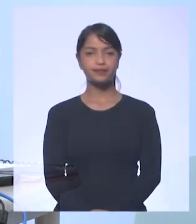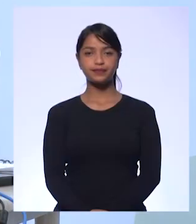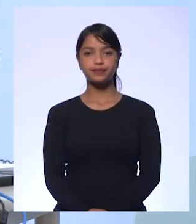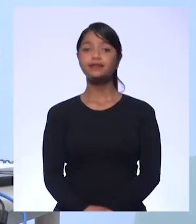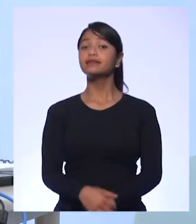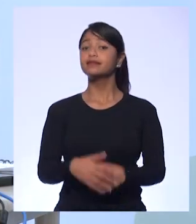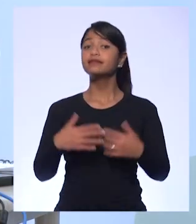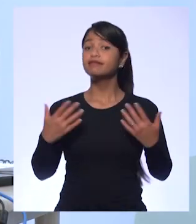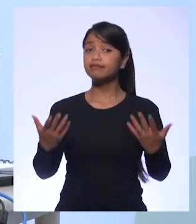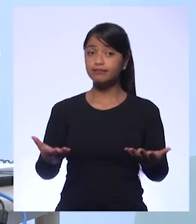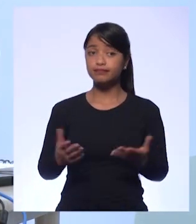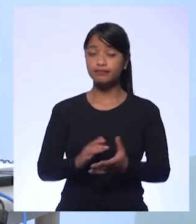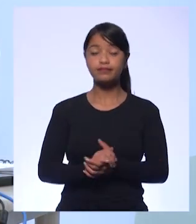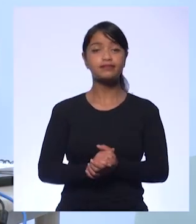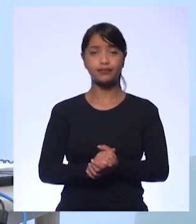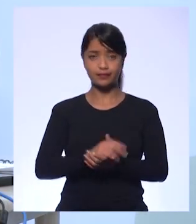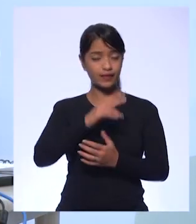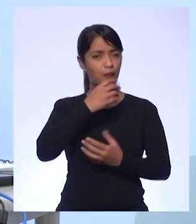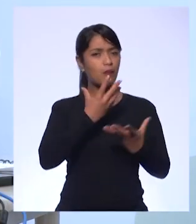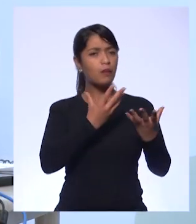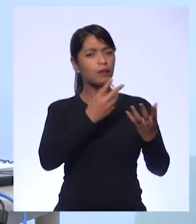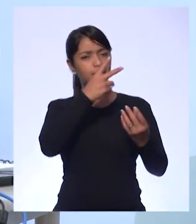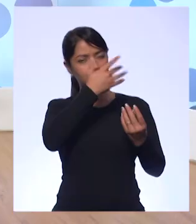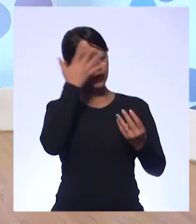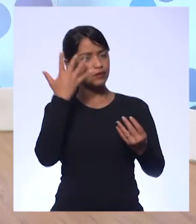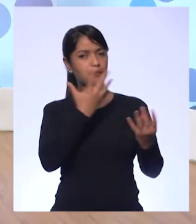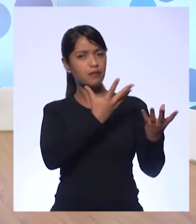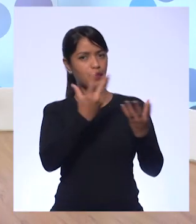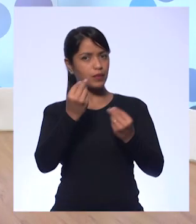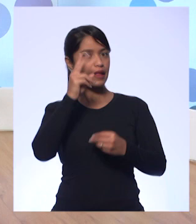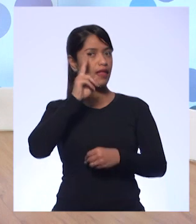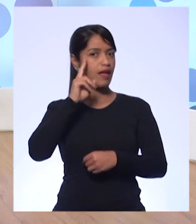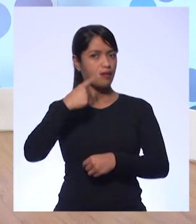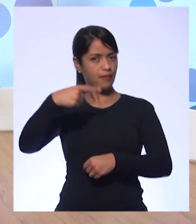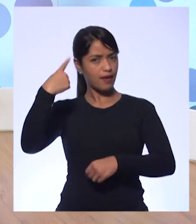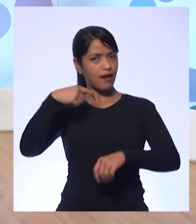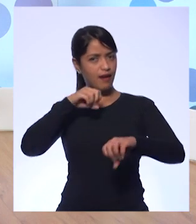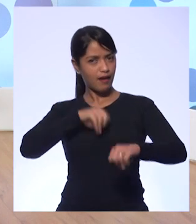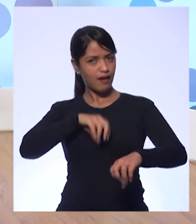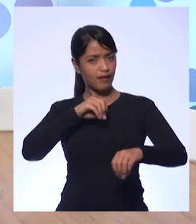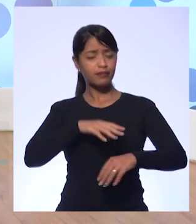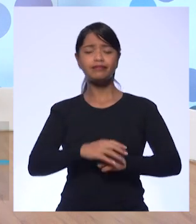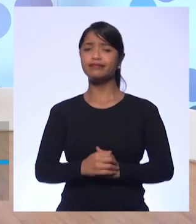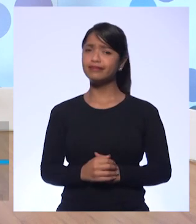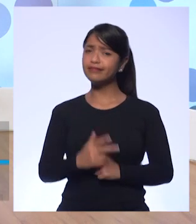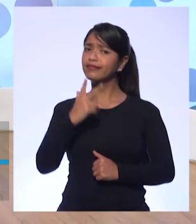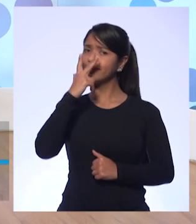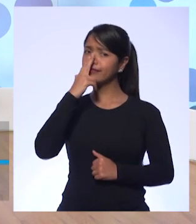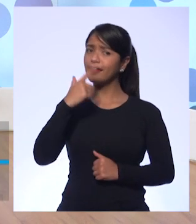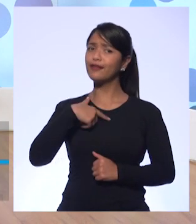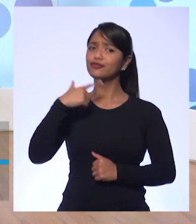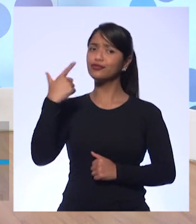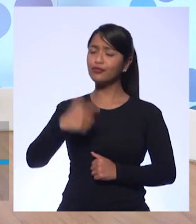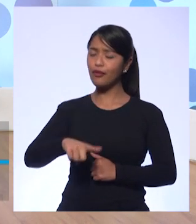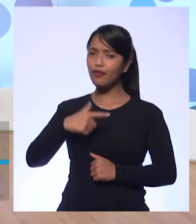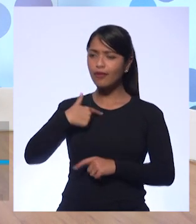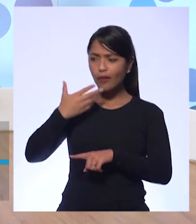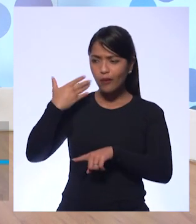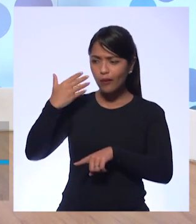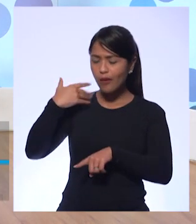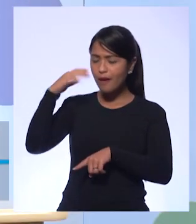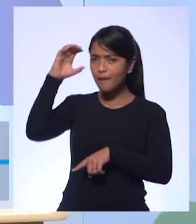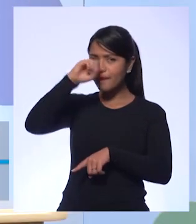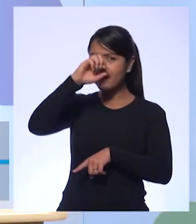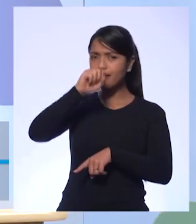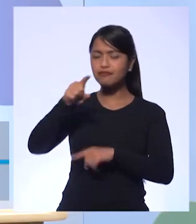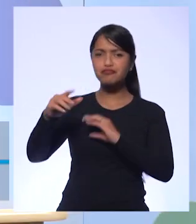E aí, Mônica, Olha, muitas lembranças aí da aula passada? parece que eu tô aprendendo de novo, porque eles estão fantásticos.